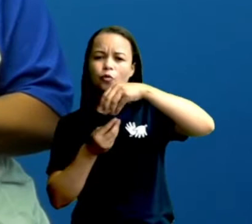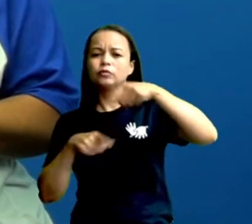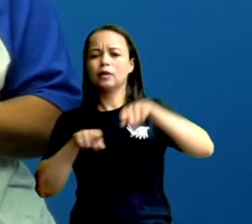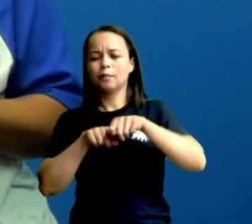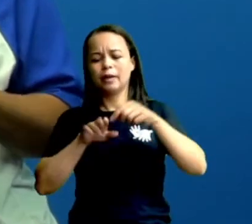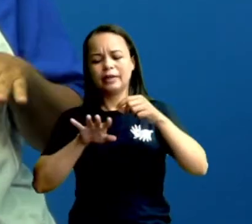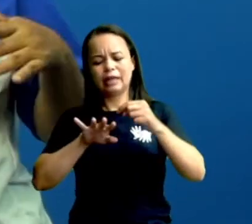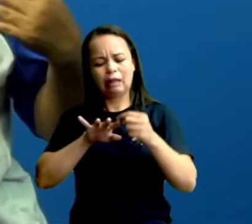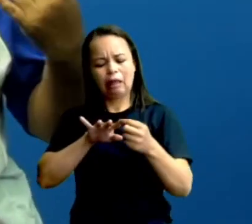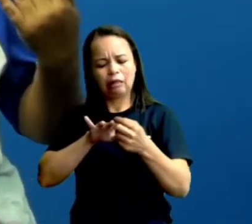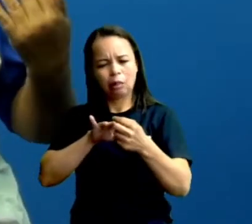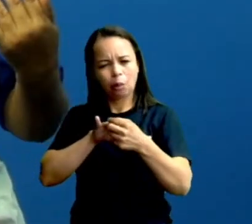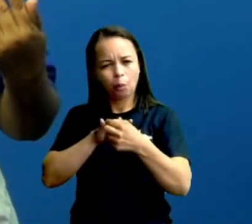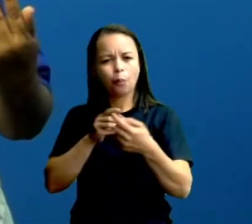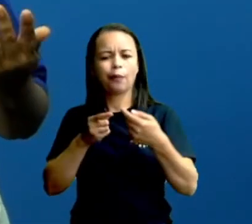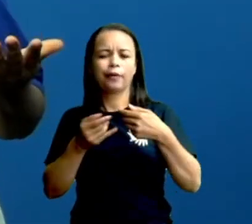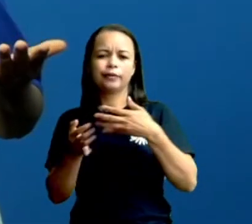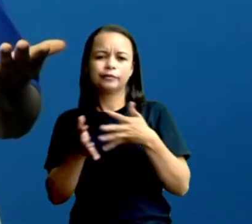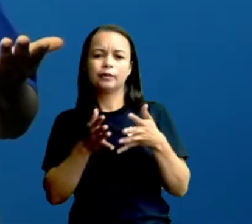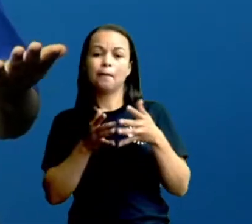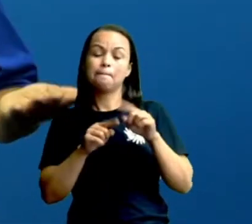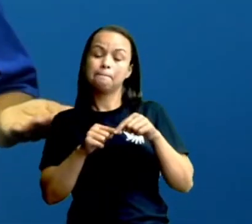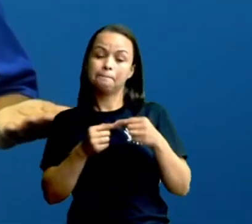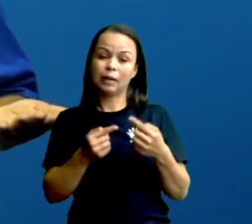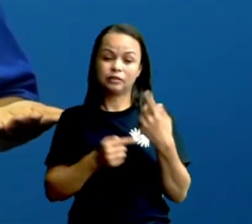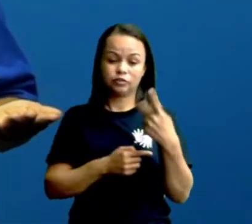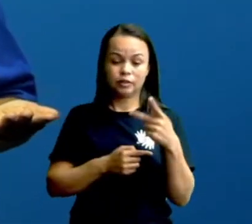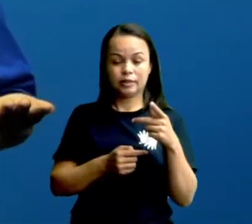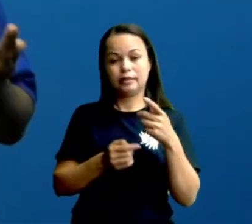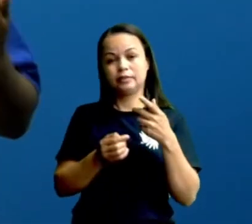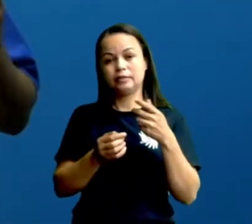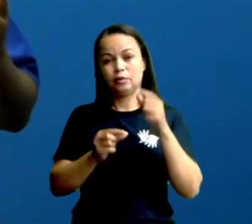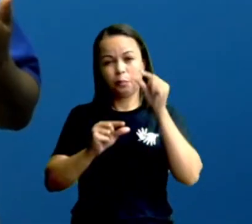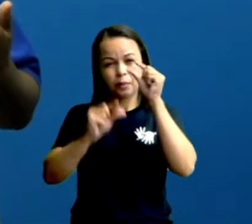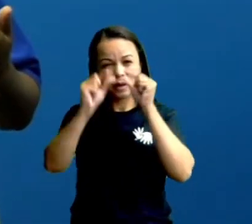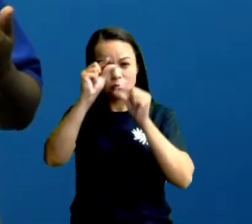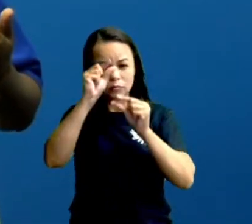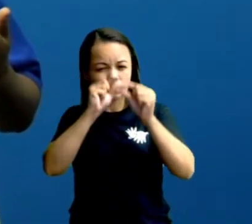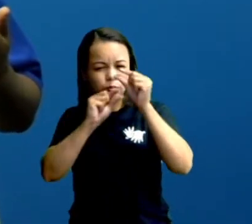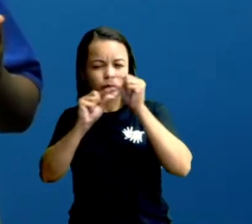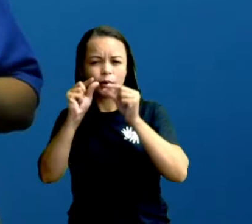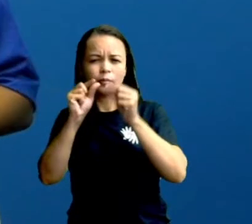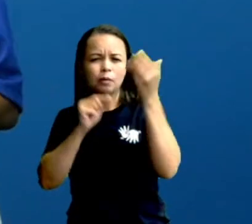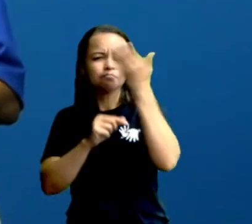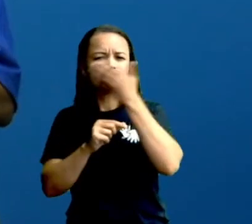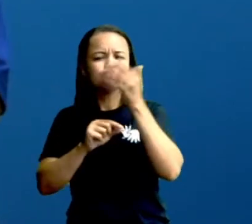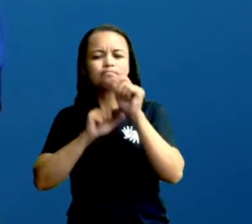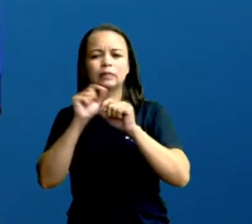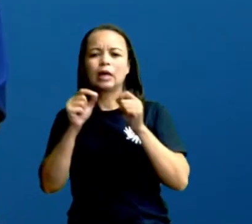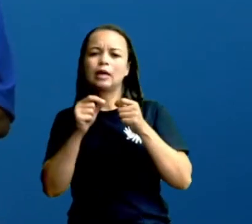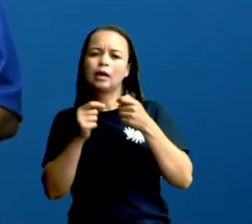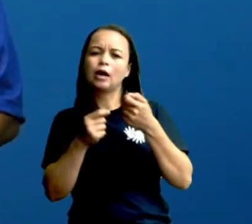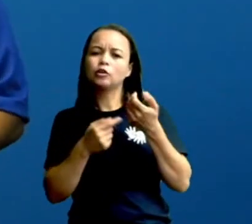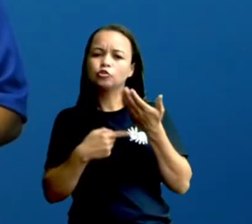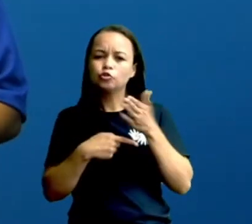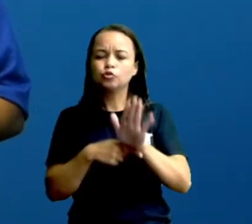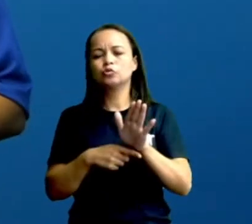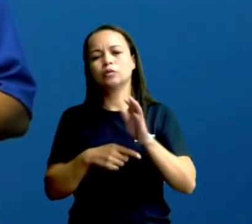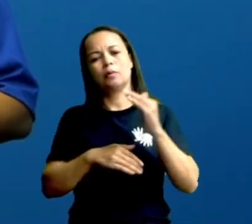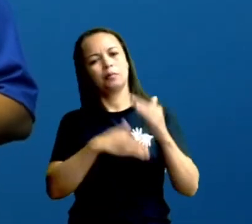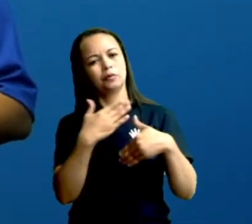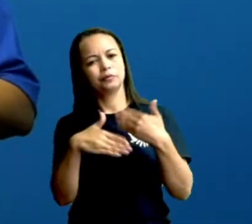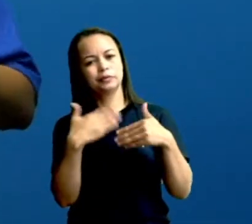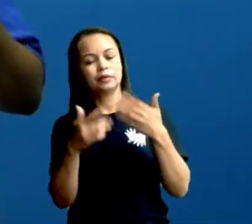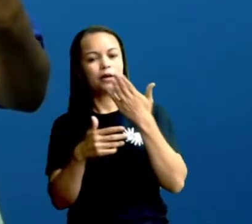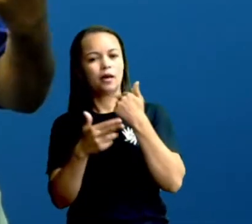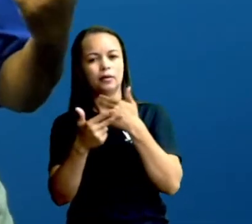unhas, entre os dedos, Mas que esses micro-organismos também servem, tanto para produzir